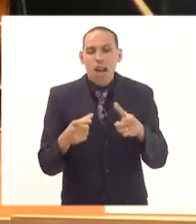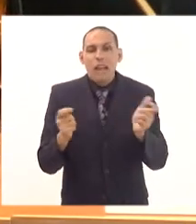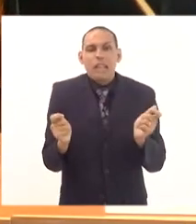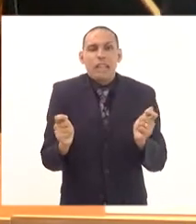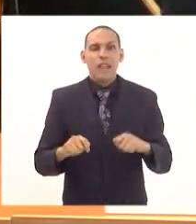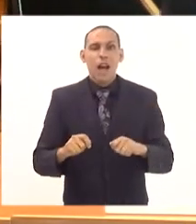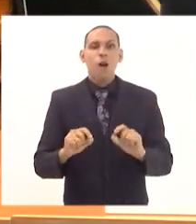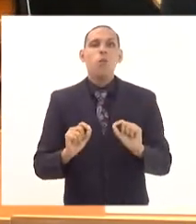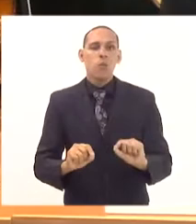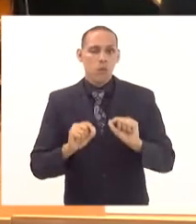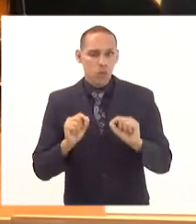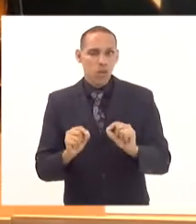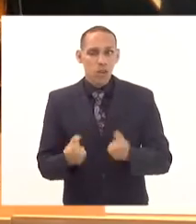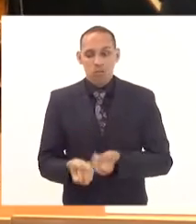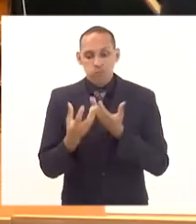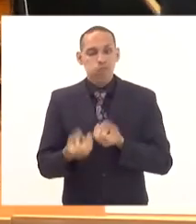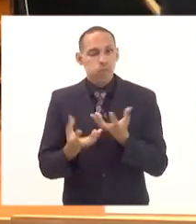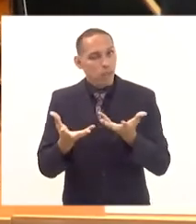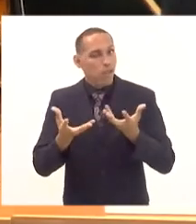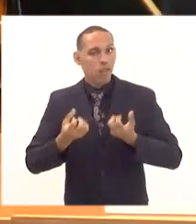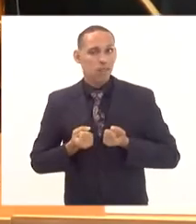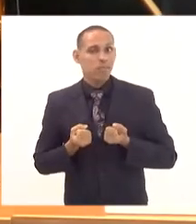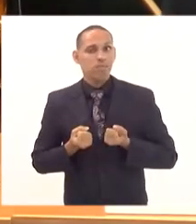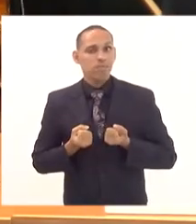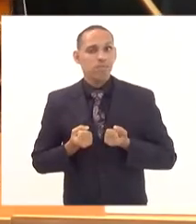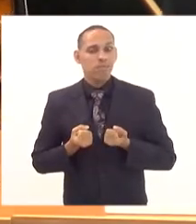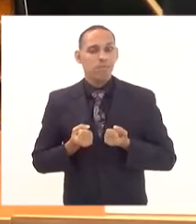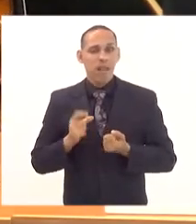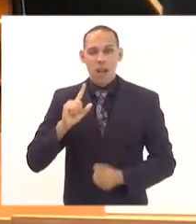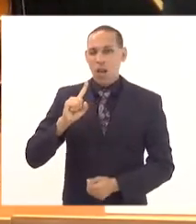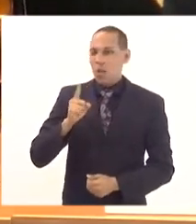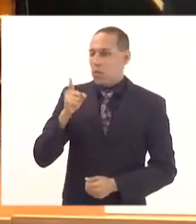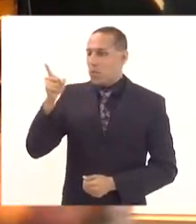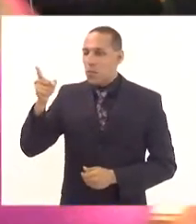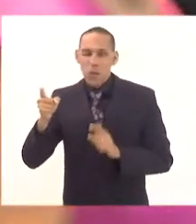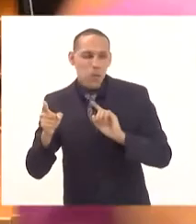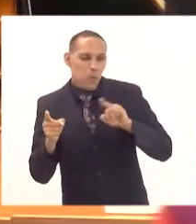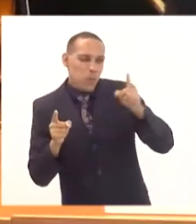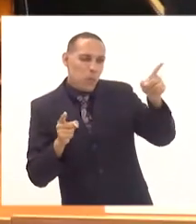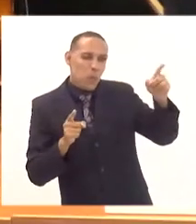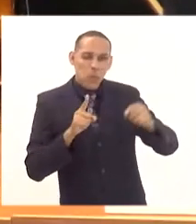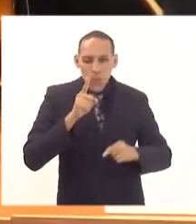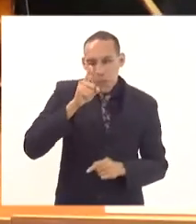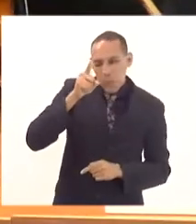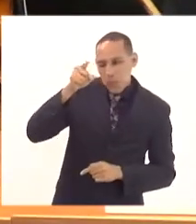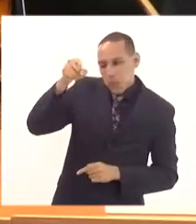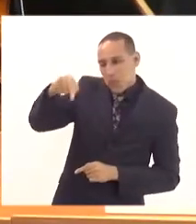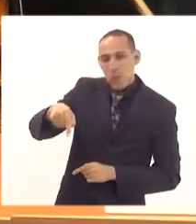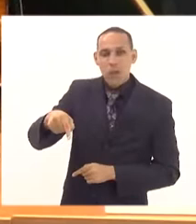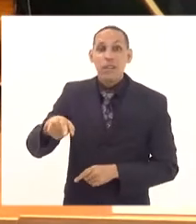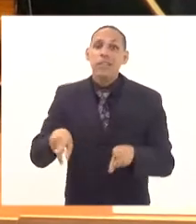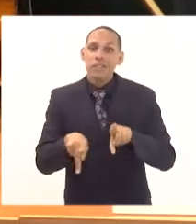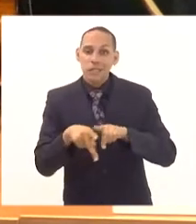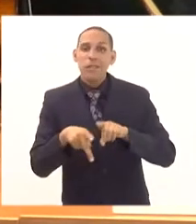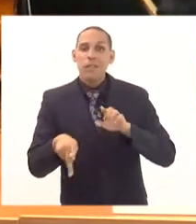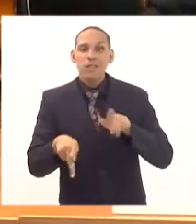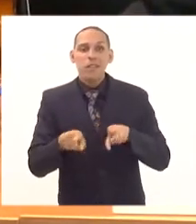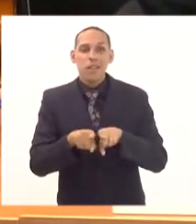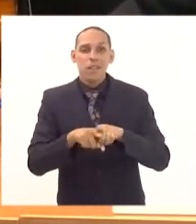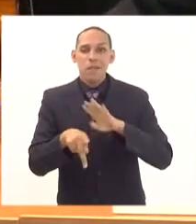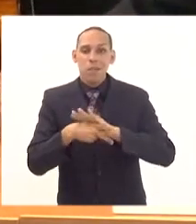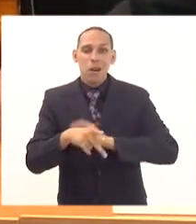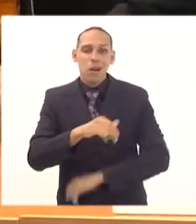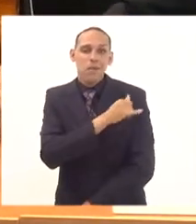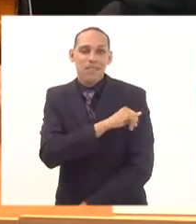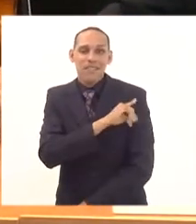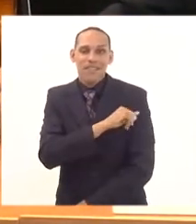de receber informação nos mais distantes rincões do Brasil e eu diria do Rio de Janeiro há sempre